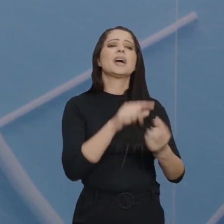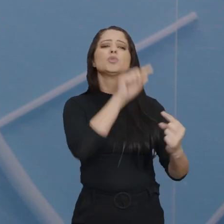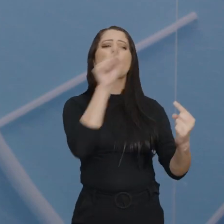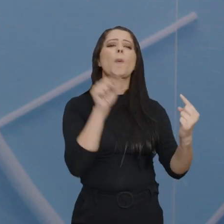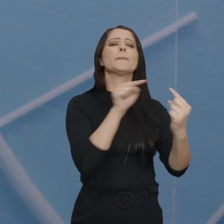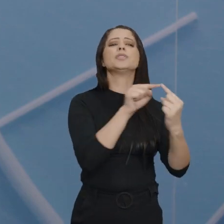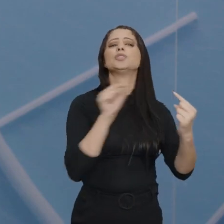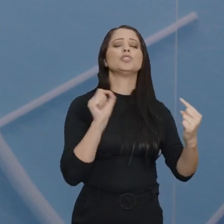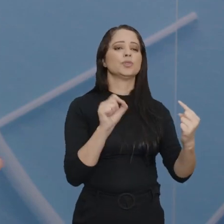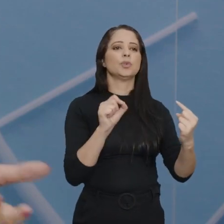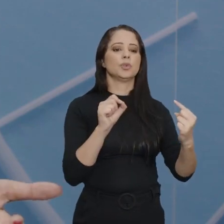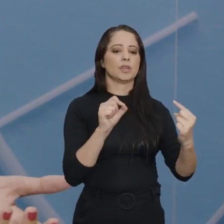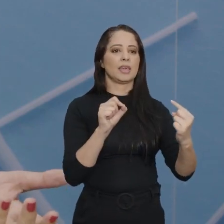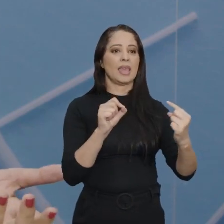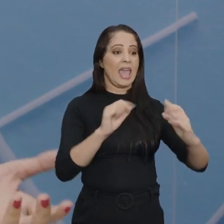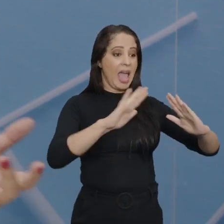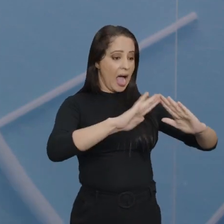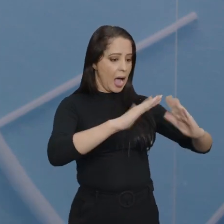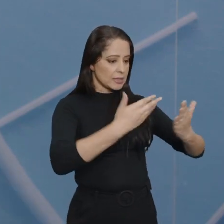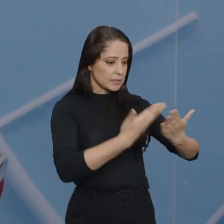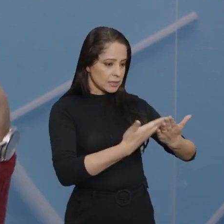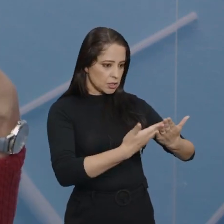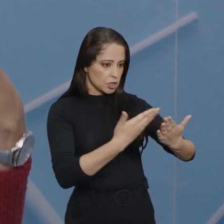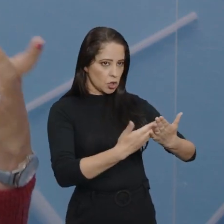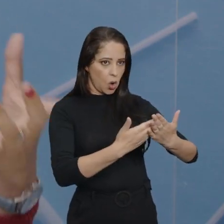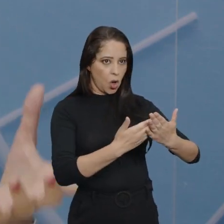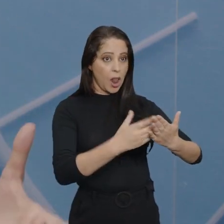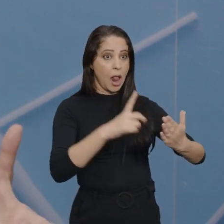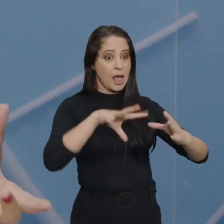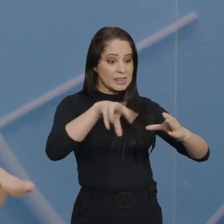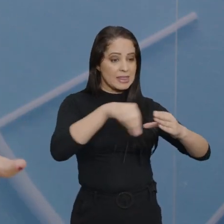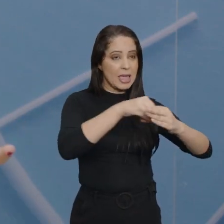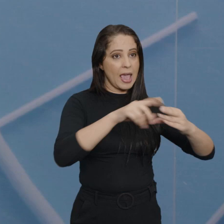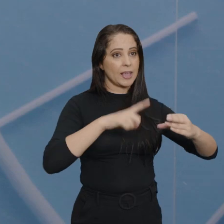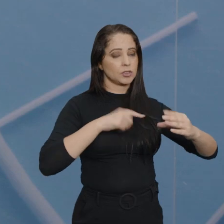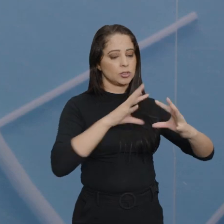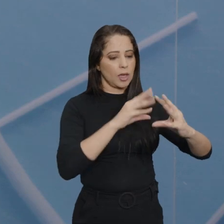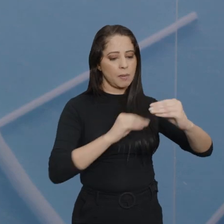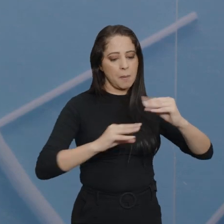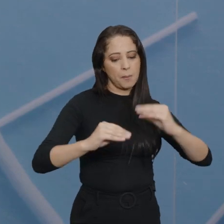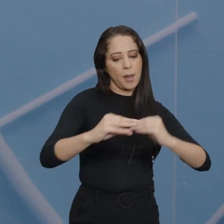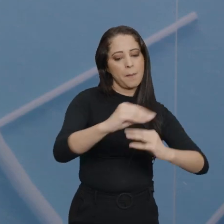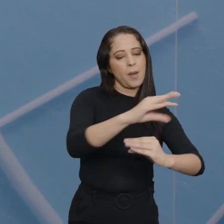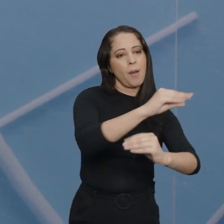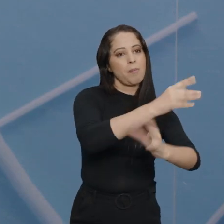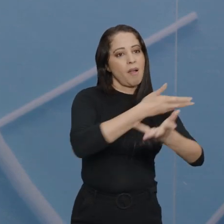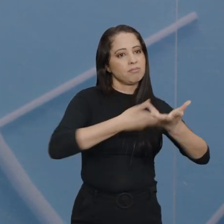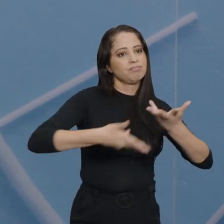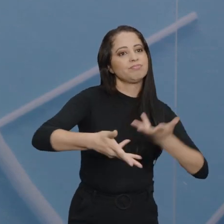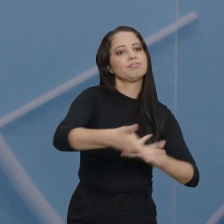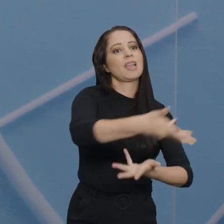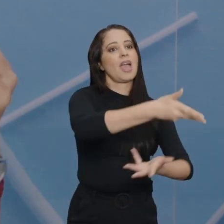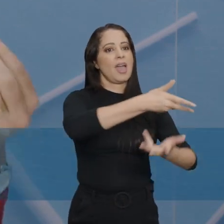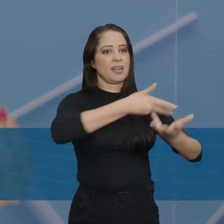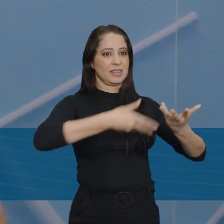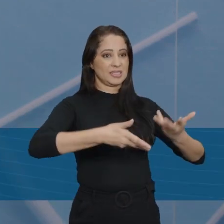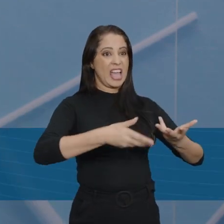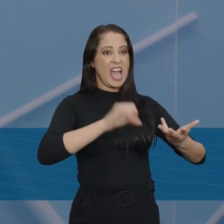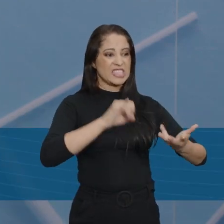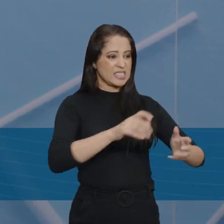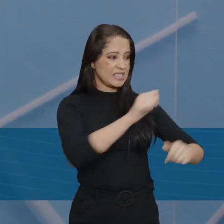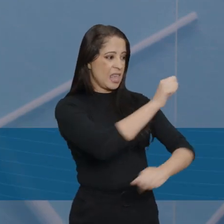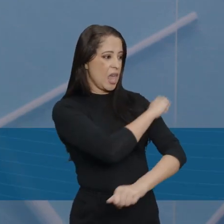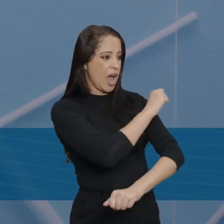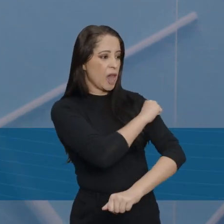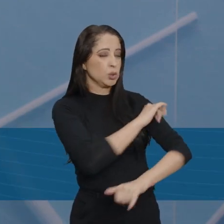é um objetivo e é esse caminho mesmo, né, que as escolas possam lidar com isso, que os alunos tenham a quem